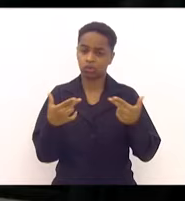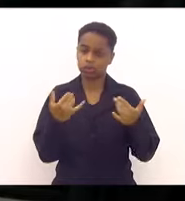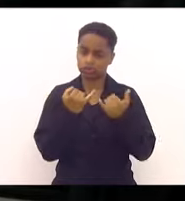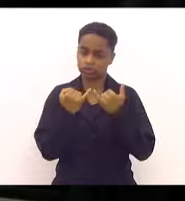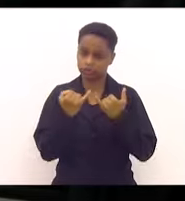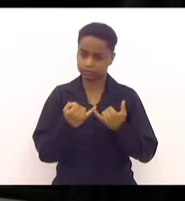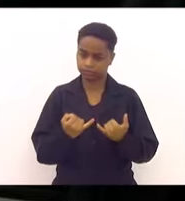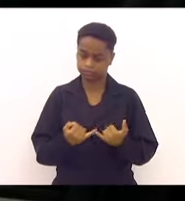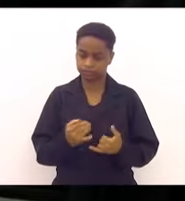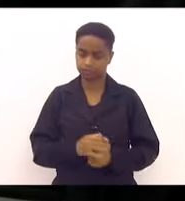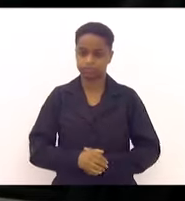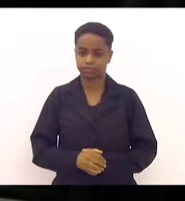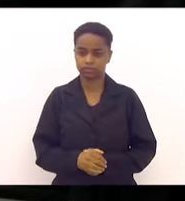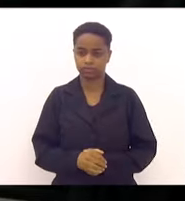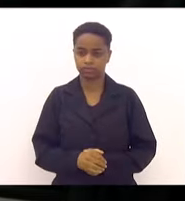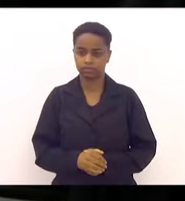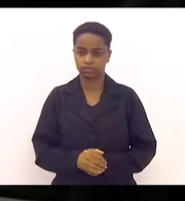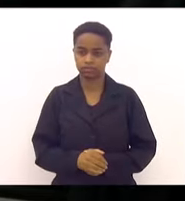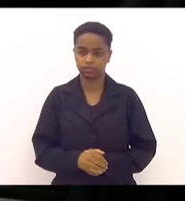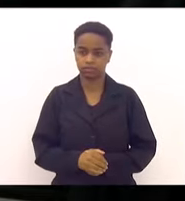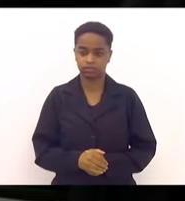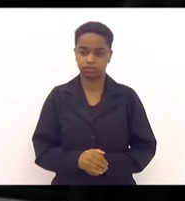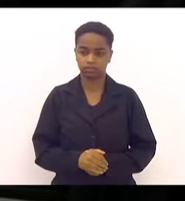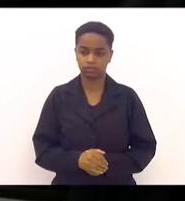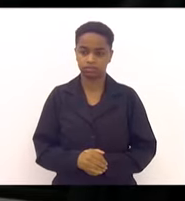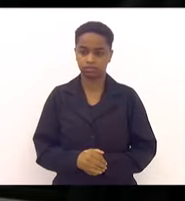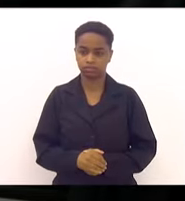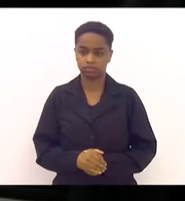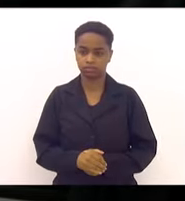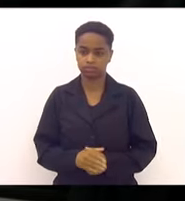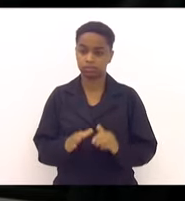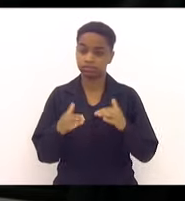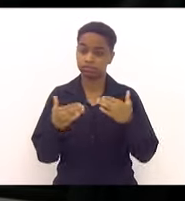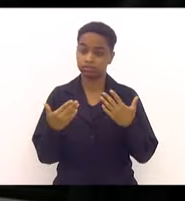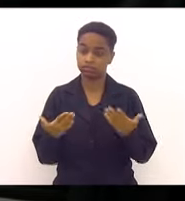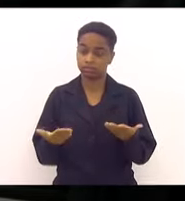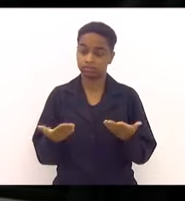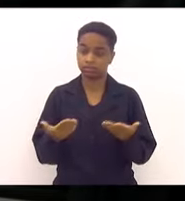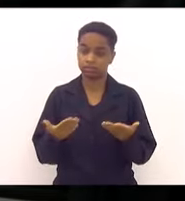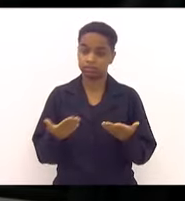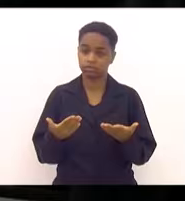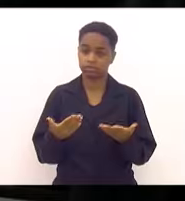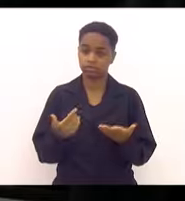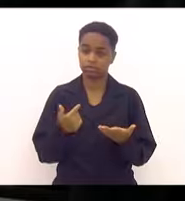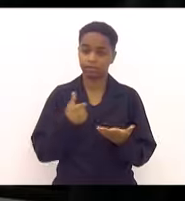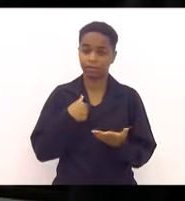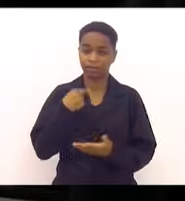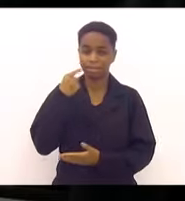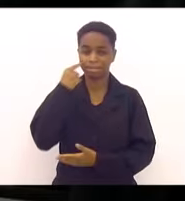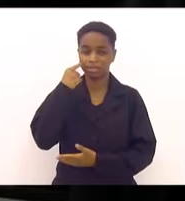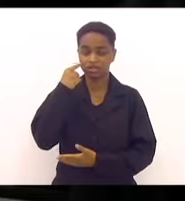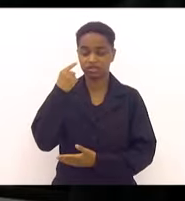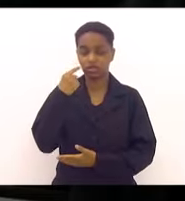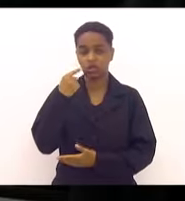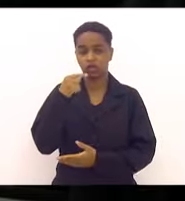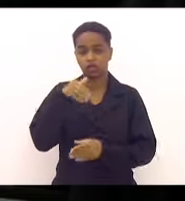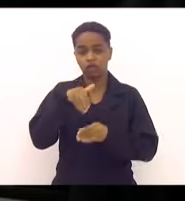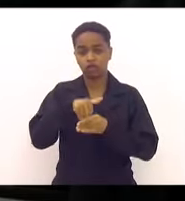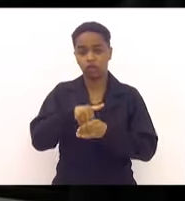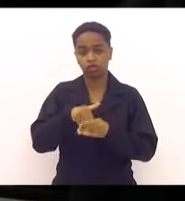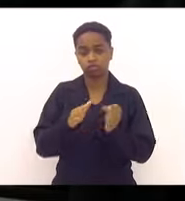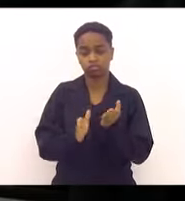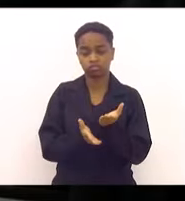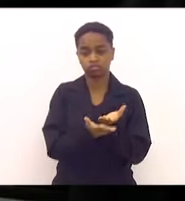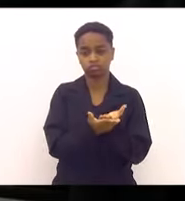bem similar. Então, eu tinha inicialmente pensado num voto pela anexação,